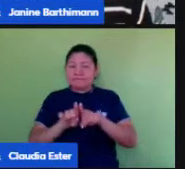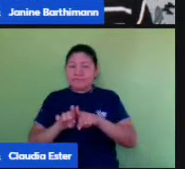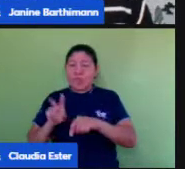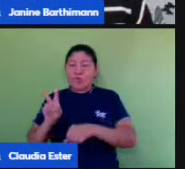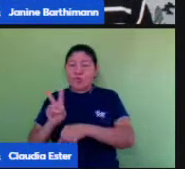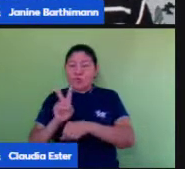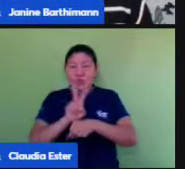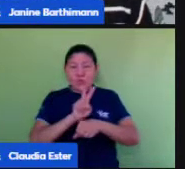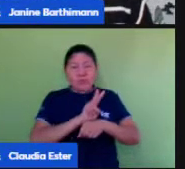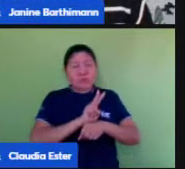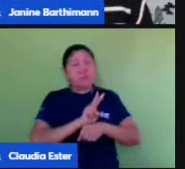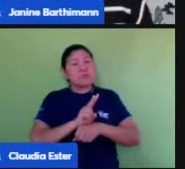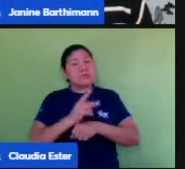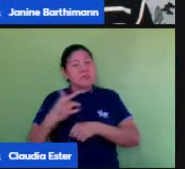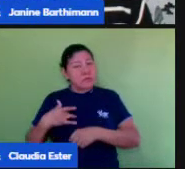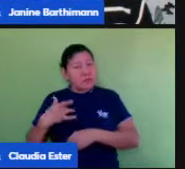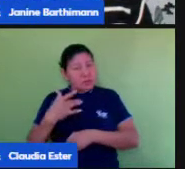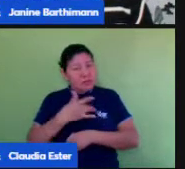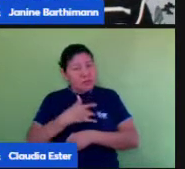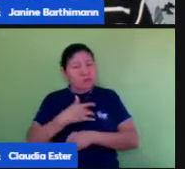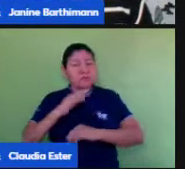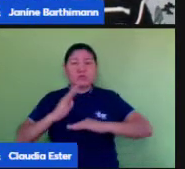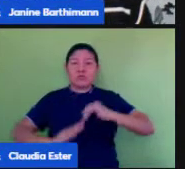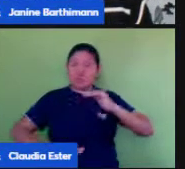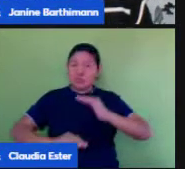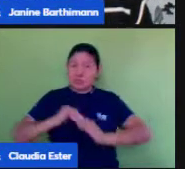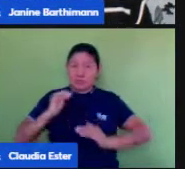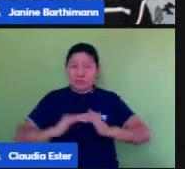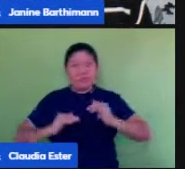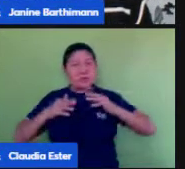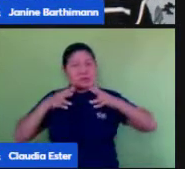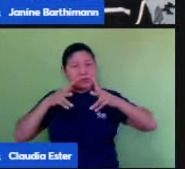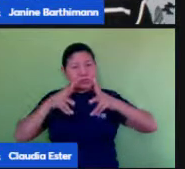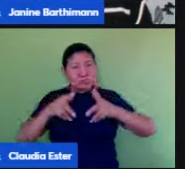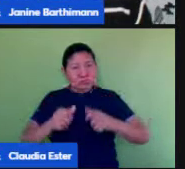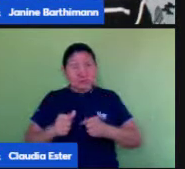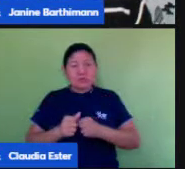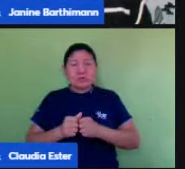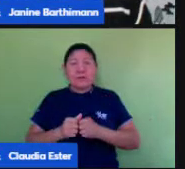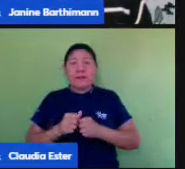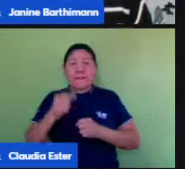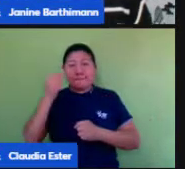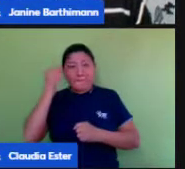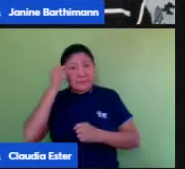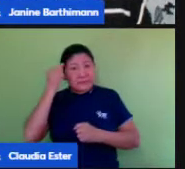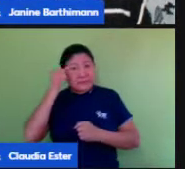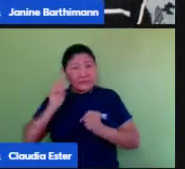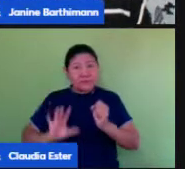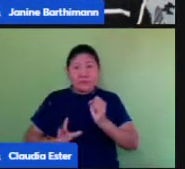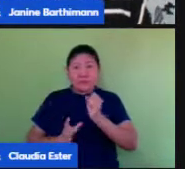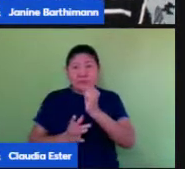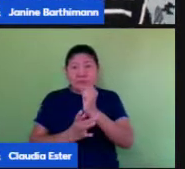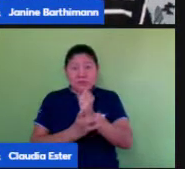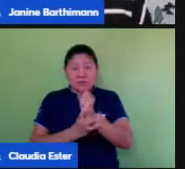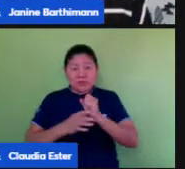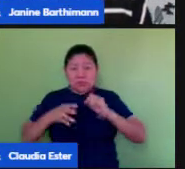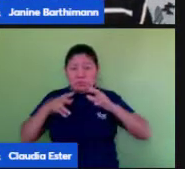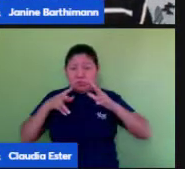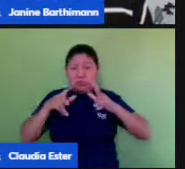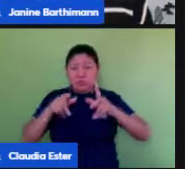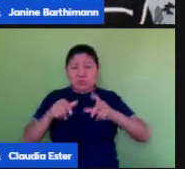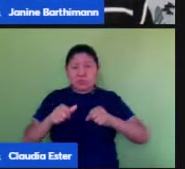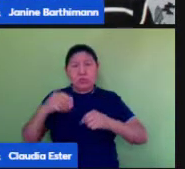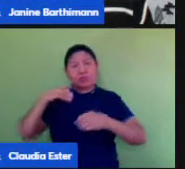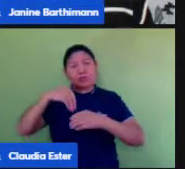estabelecimento nos POPs, ou seja, que eram os projetos de biossegurança de cada escola, né?